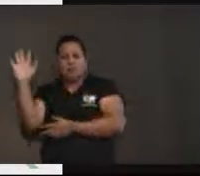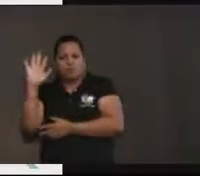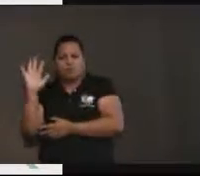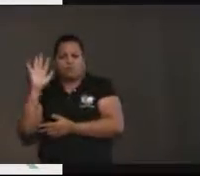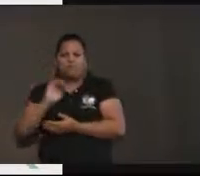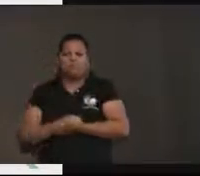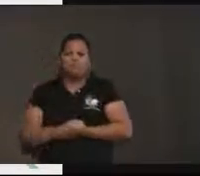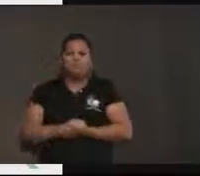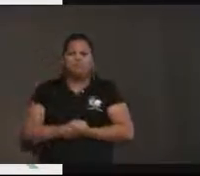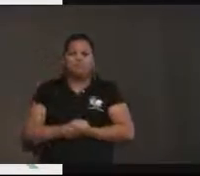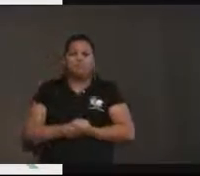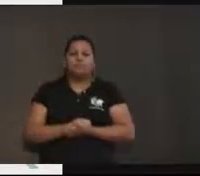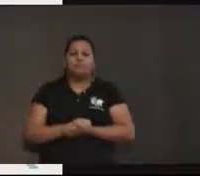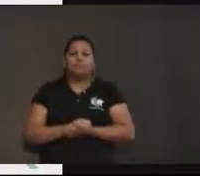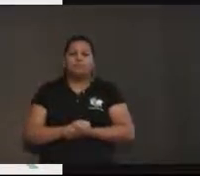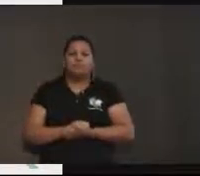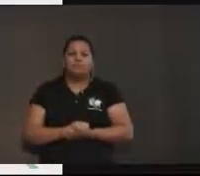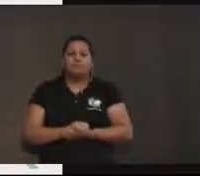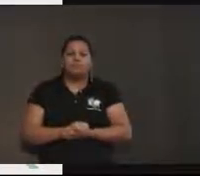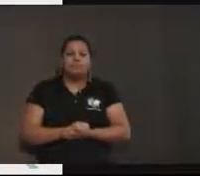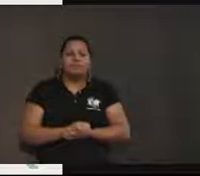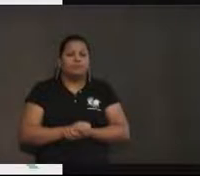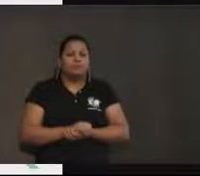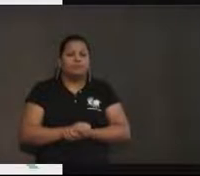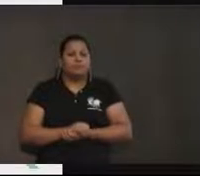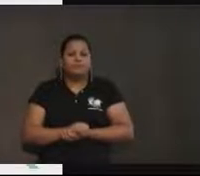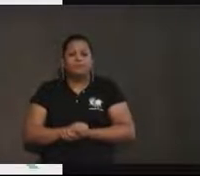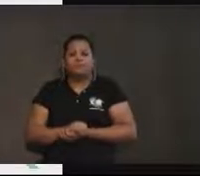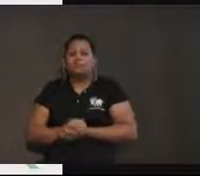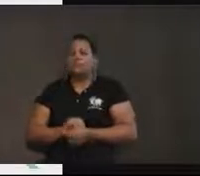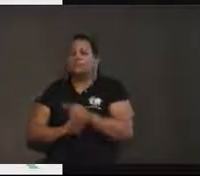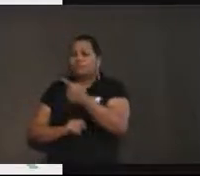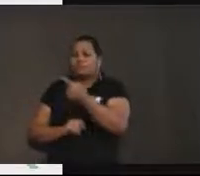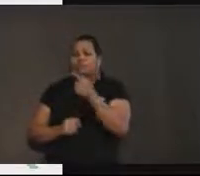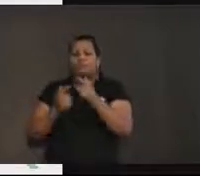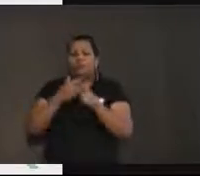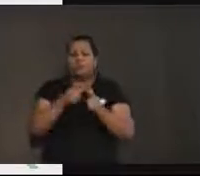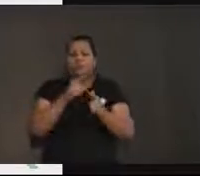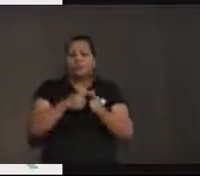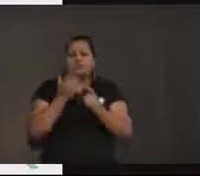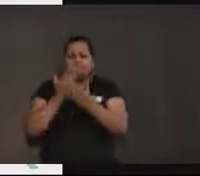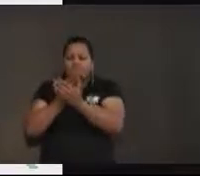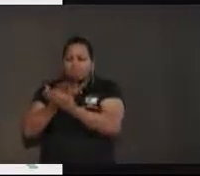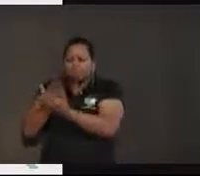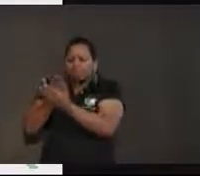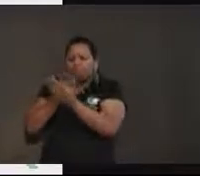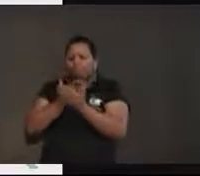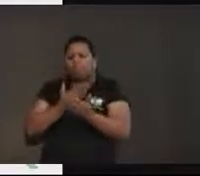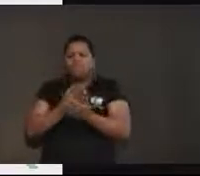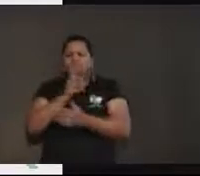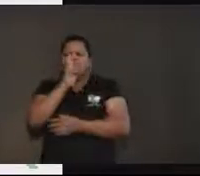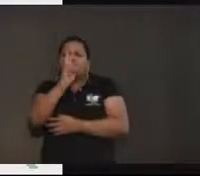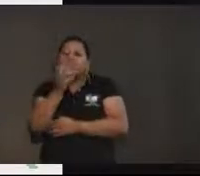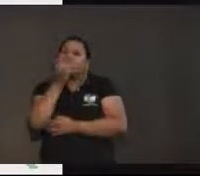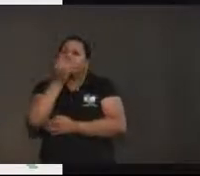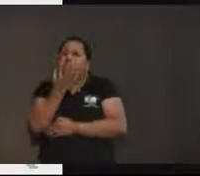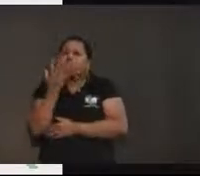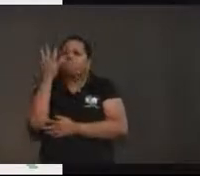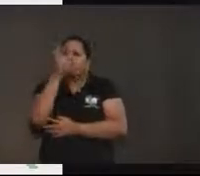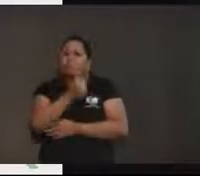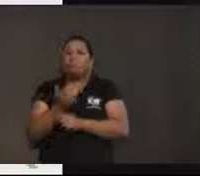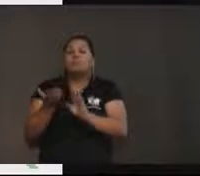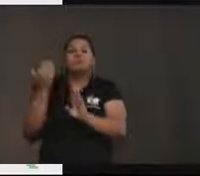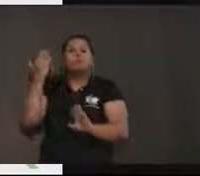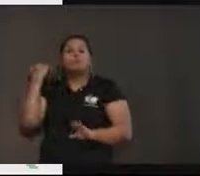com muito êxito e com resultados muito lindo sem 82 só esse resultado de